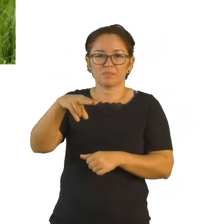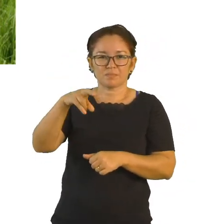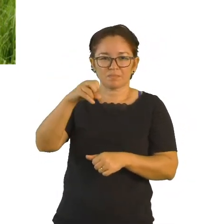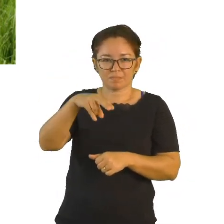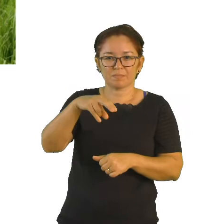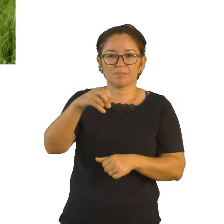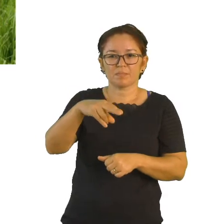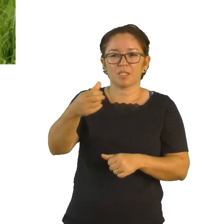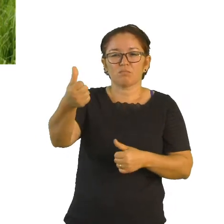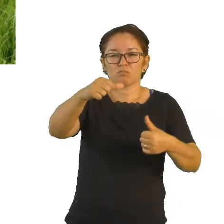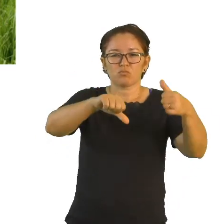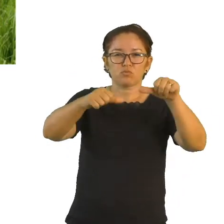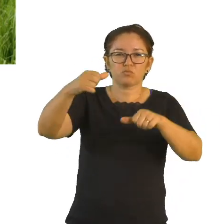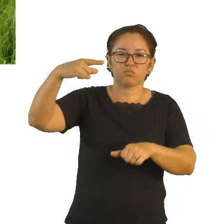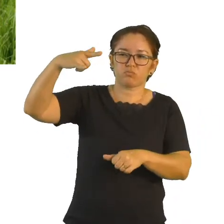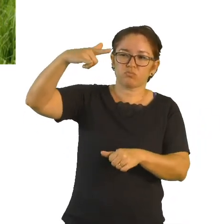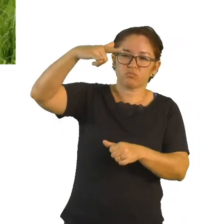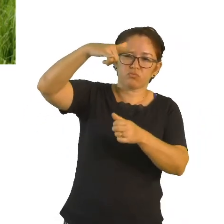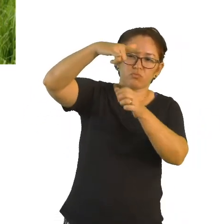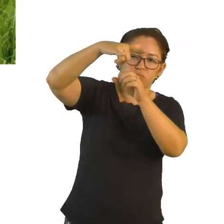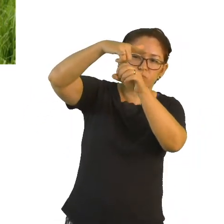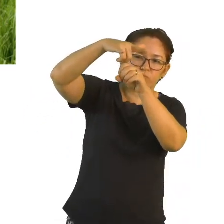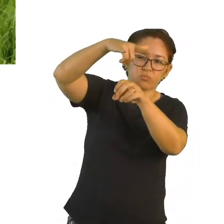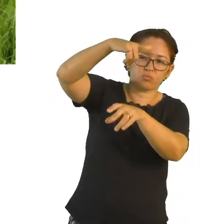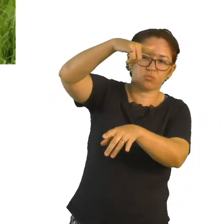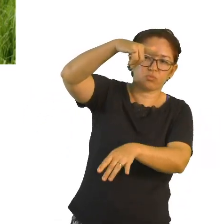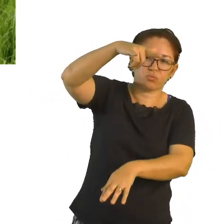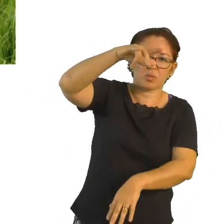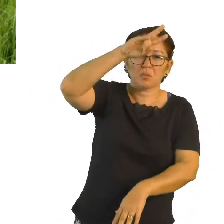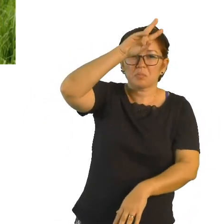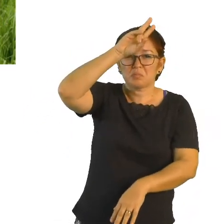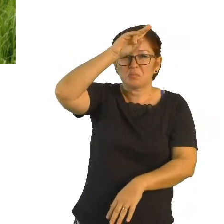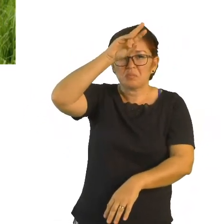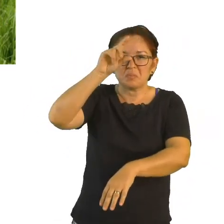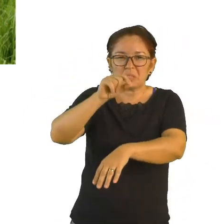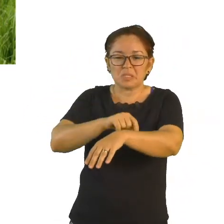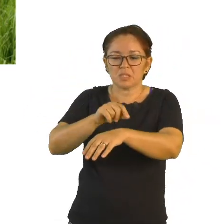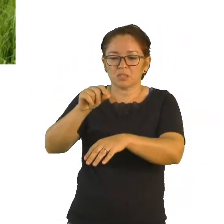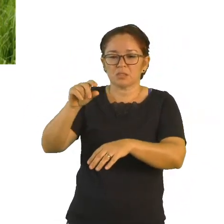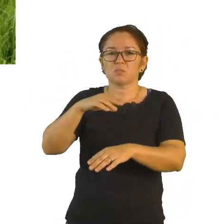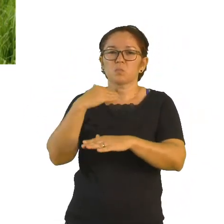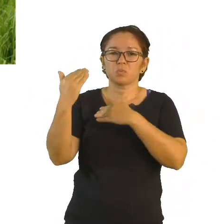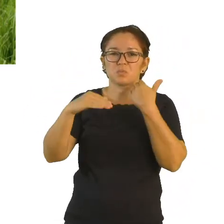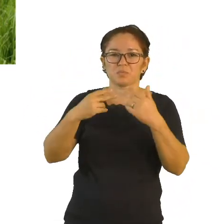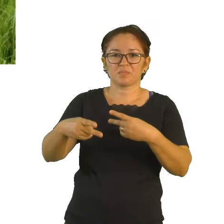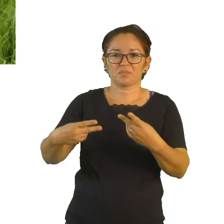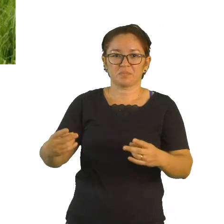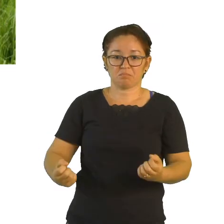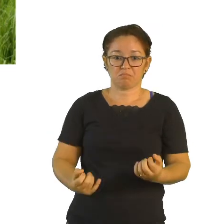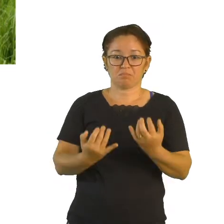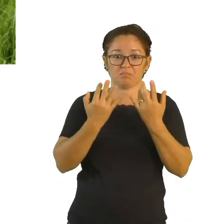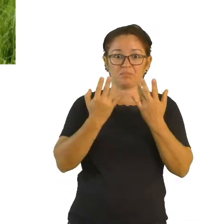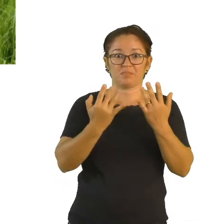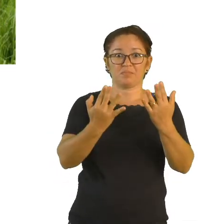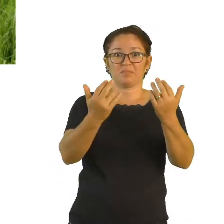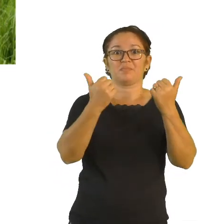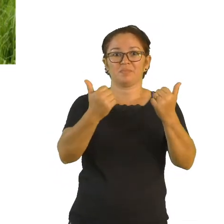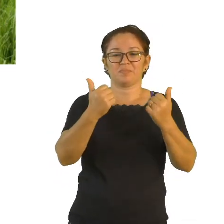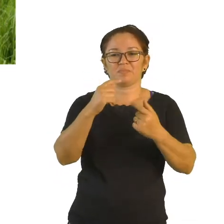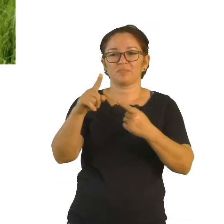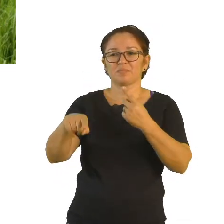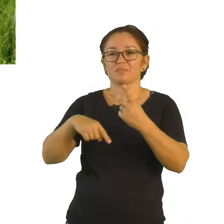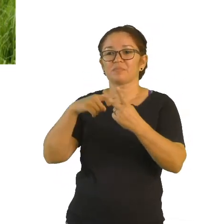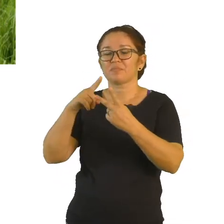sequência, vocês vão observar outras imagens de plantação de soja e de cana-de-açúcar. O que você